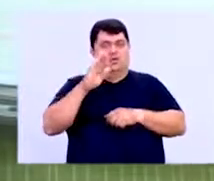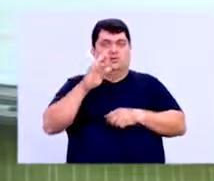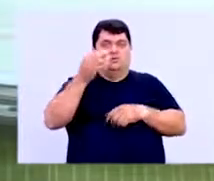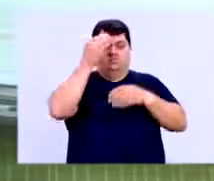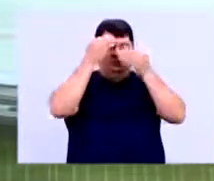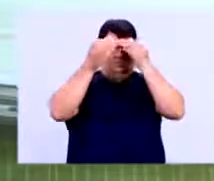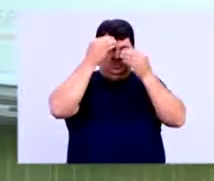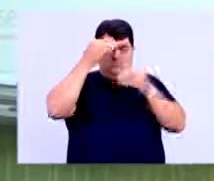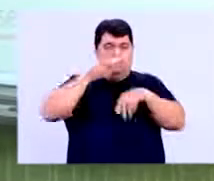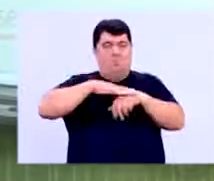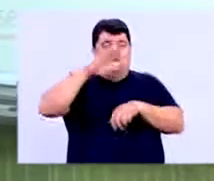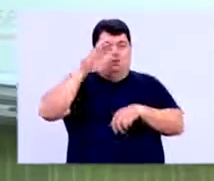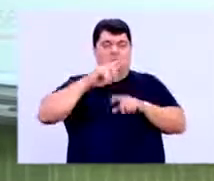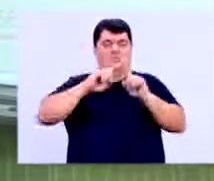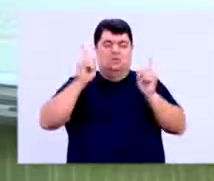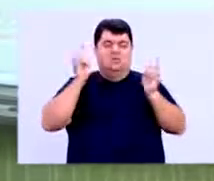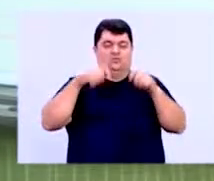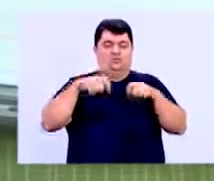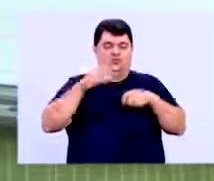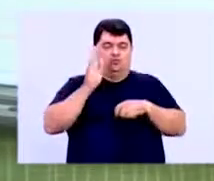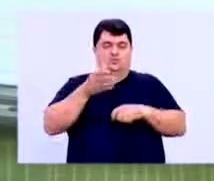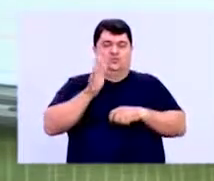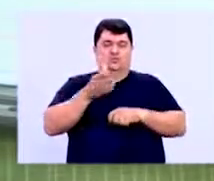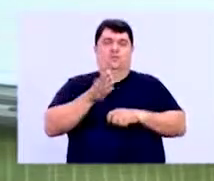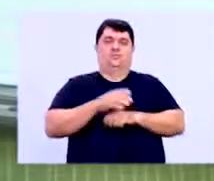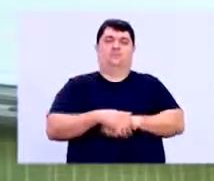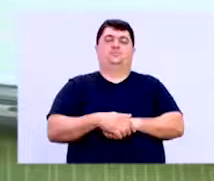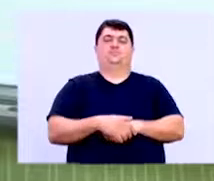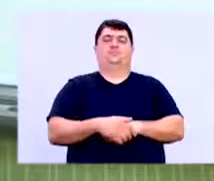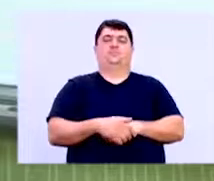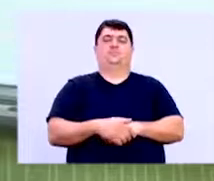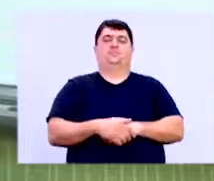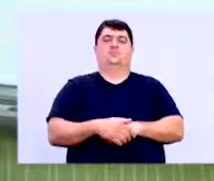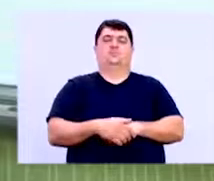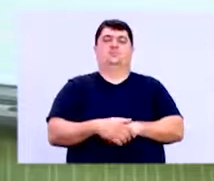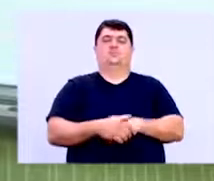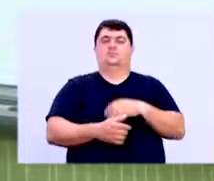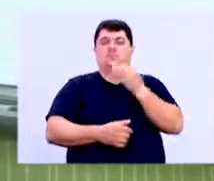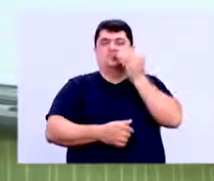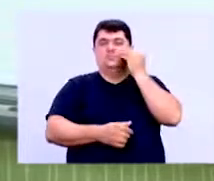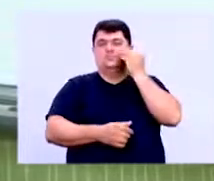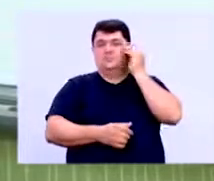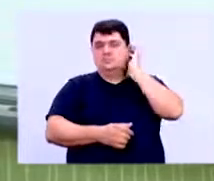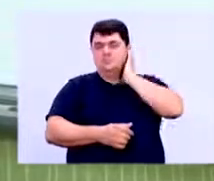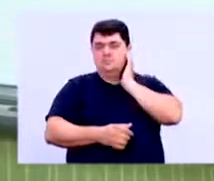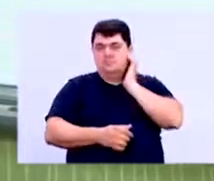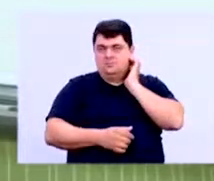sobre o assunto, mas você já tem o primeiro passo dado. Vamos resolver essa questão?